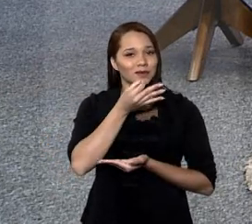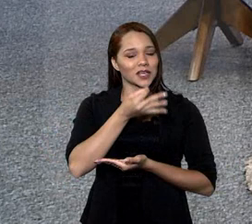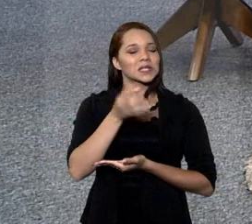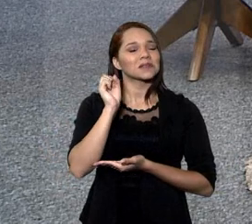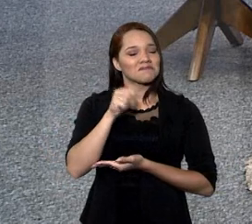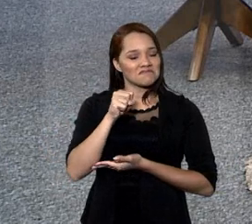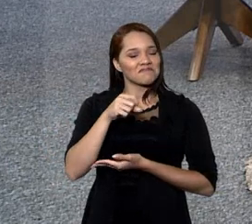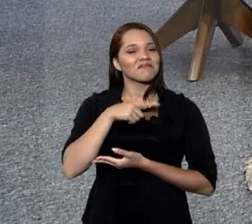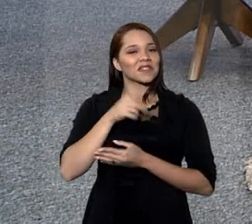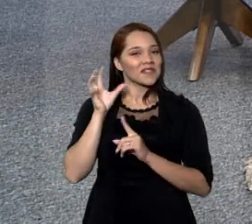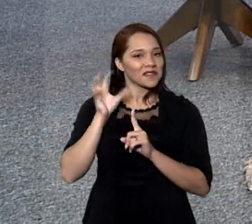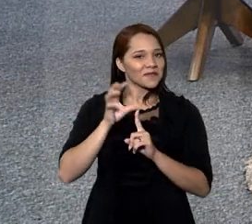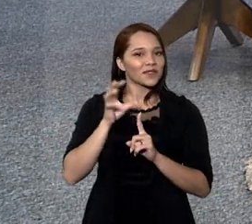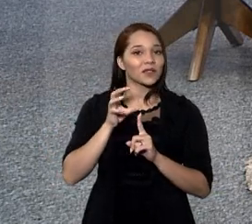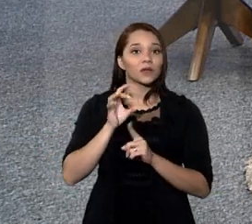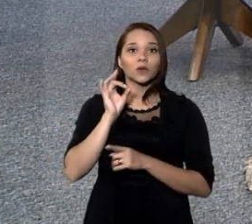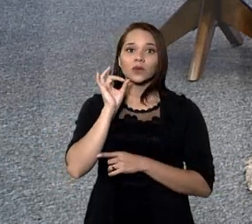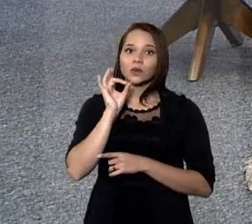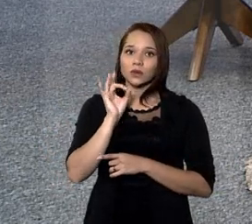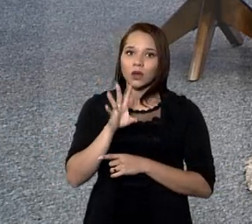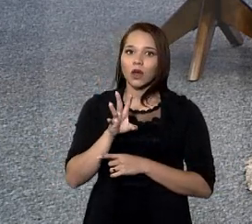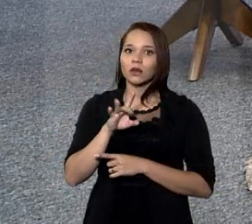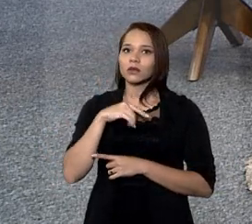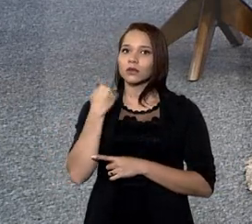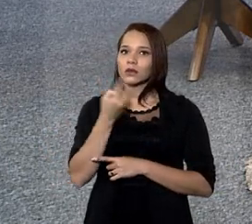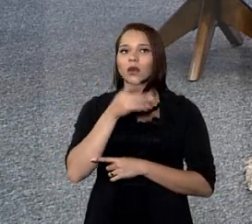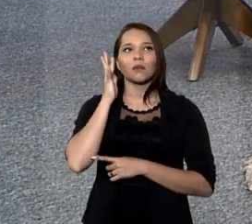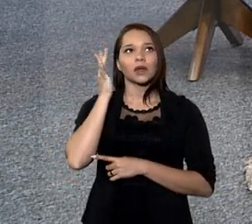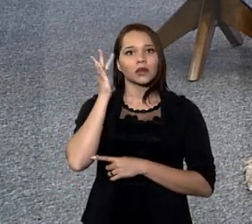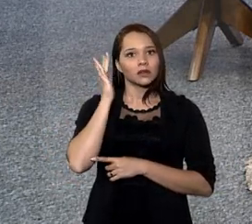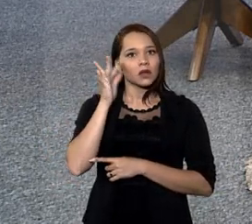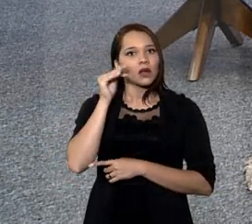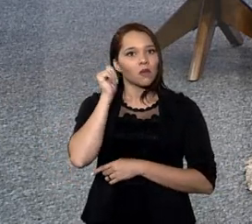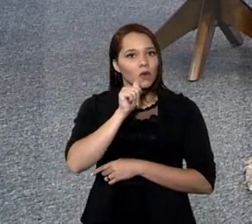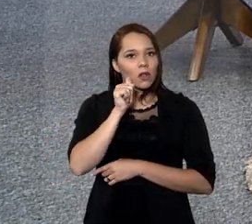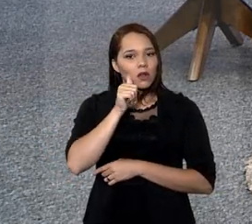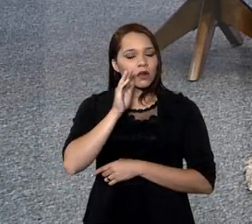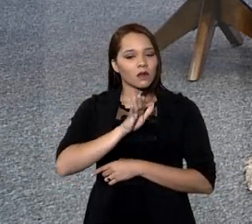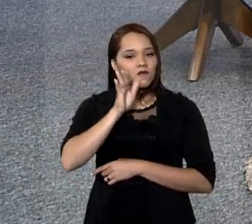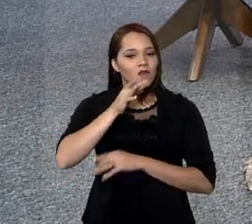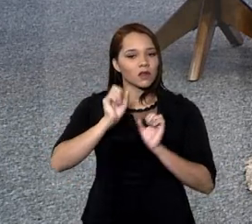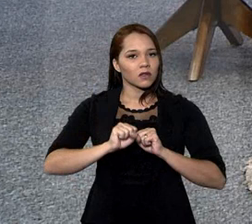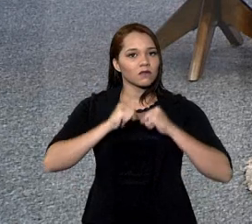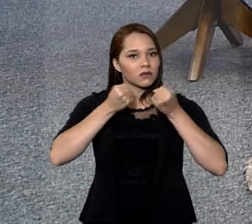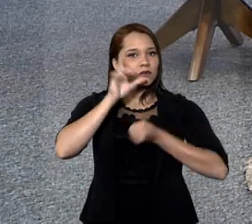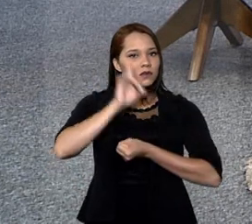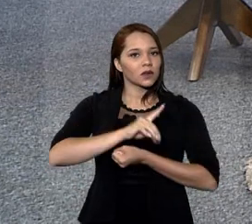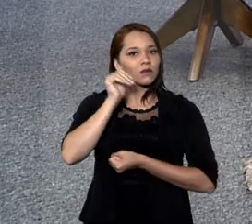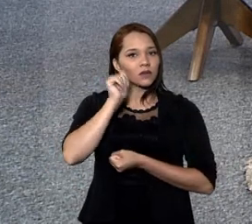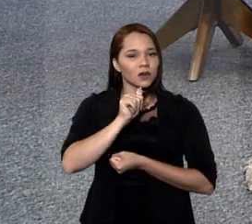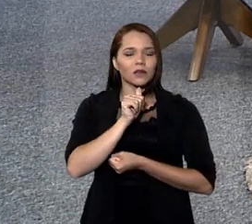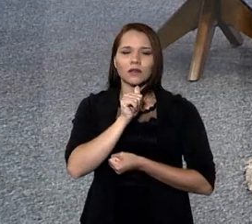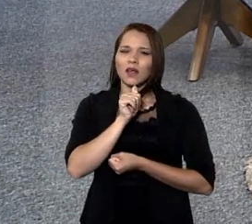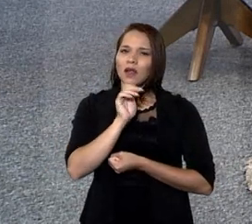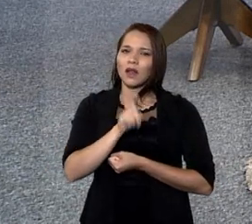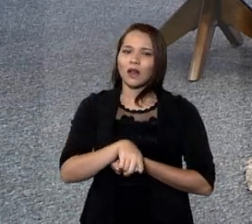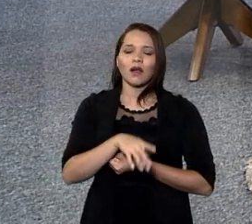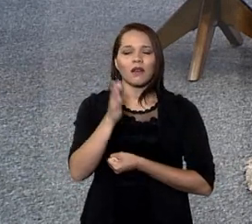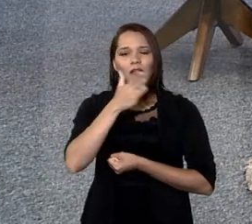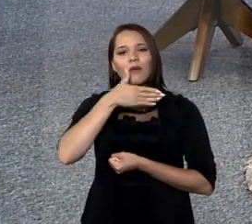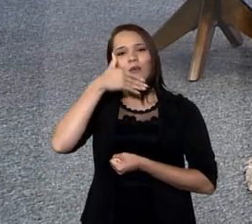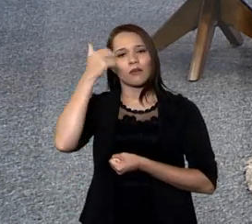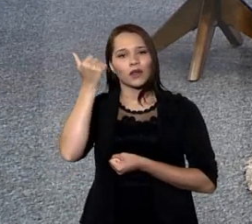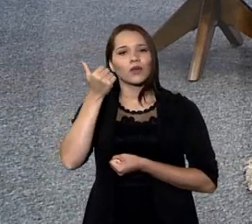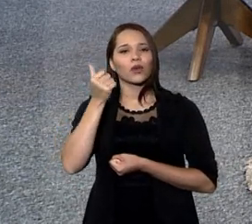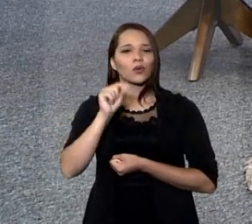acho que sim fazer efeito mas é claro que se nós pensarmos mulheres que vão defender os direitos das mulheres é